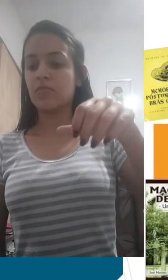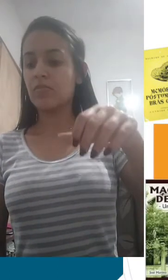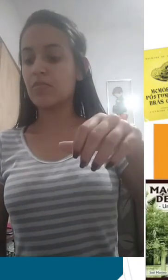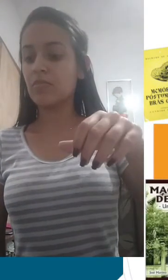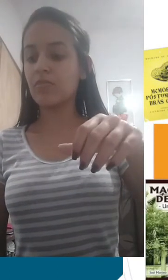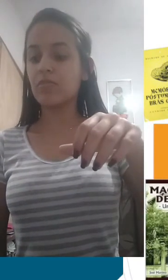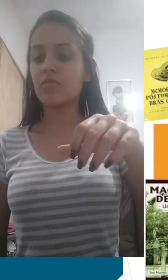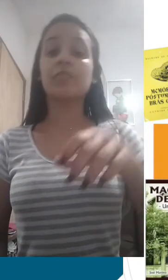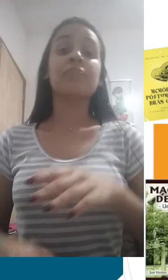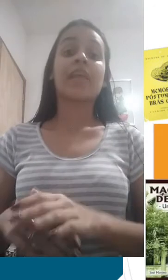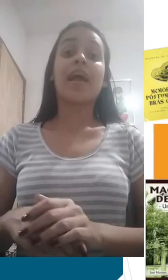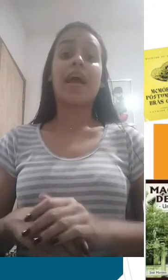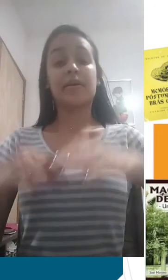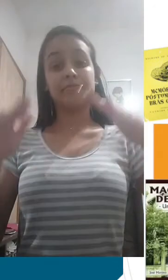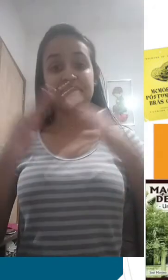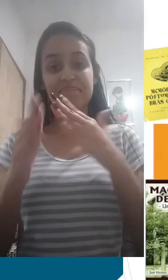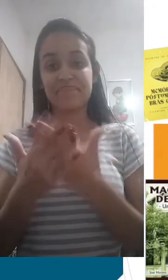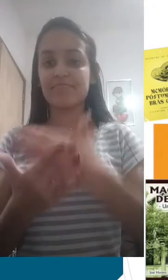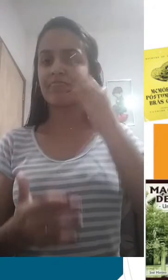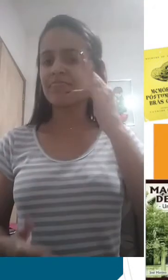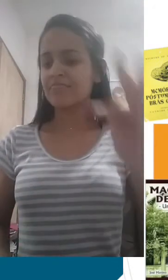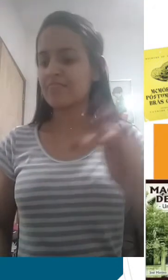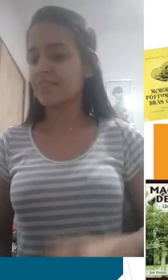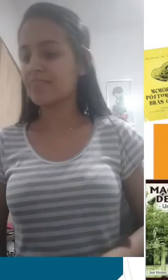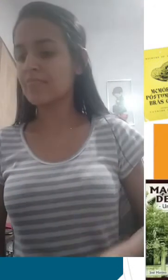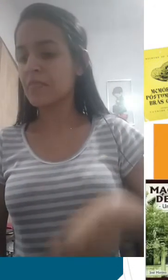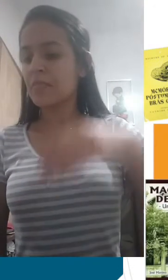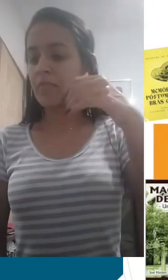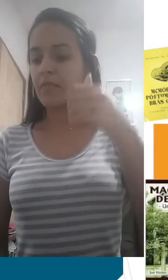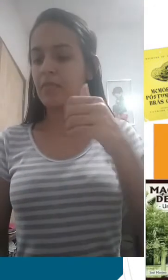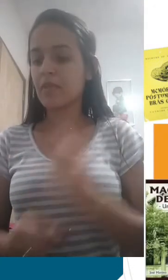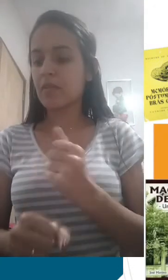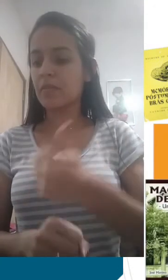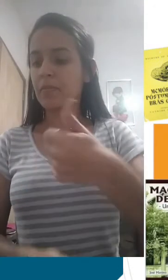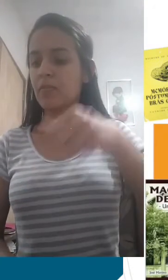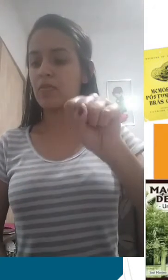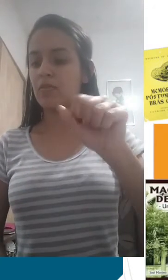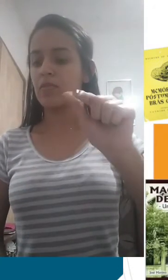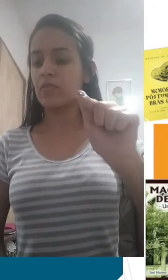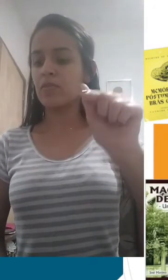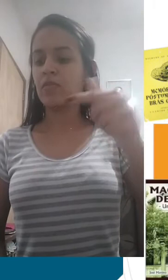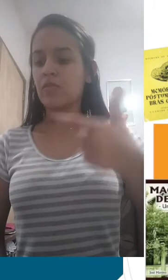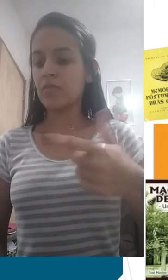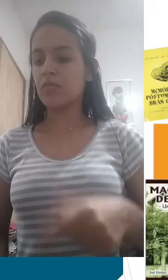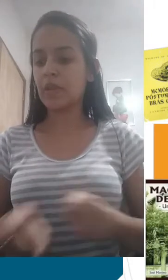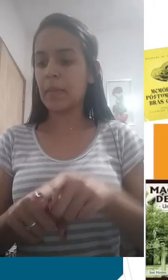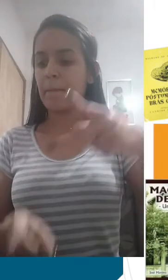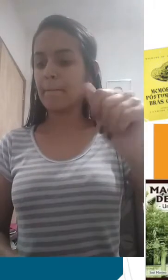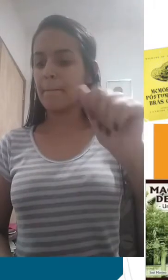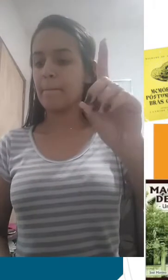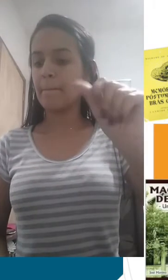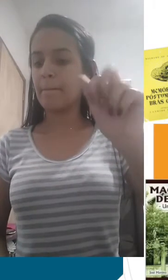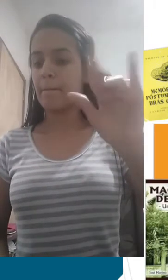1872 e Padaria Espiritual 1892, que geraram autores célebres